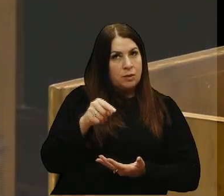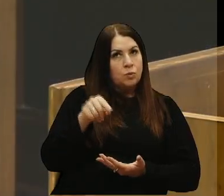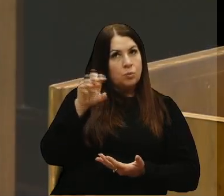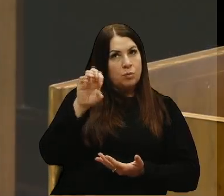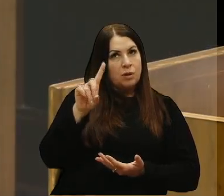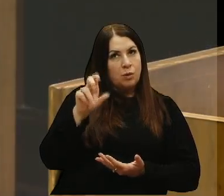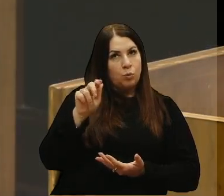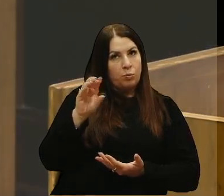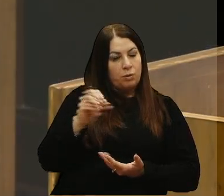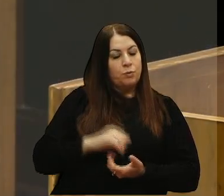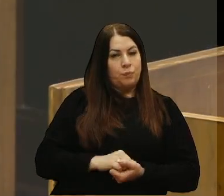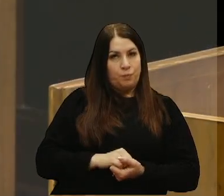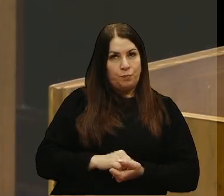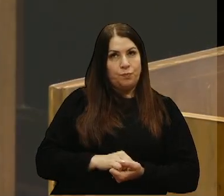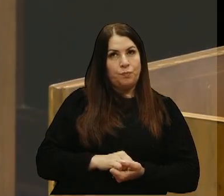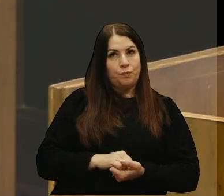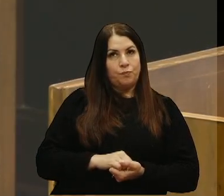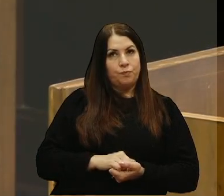Eduardo.